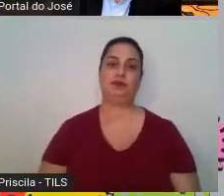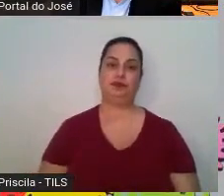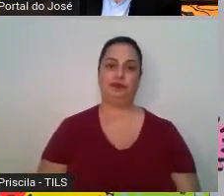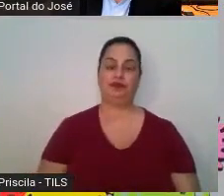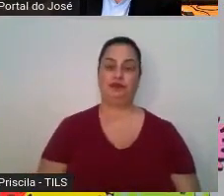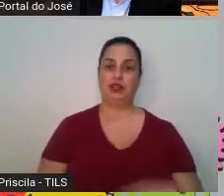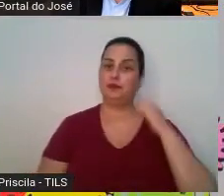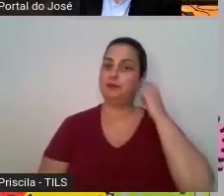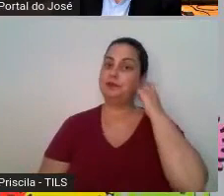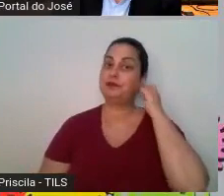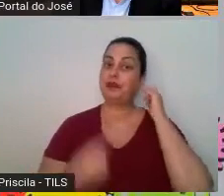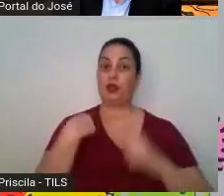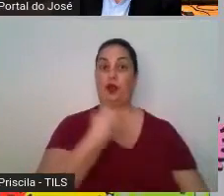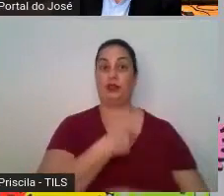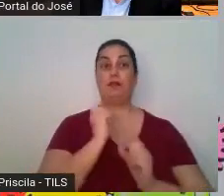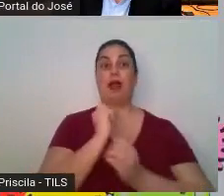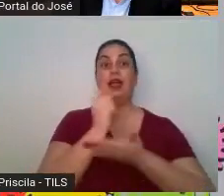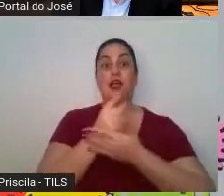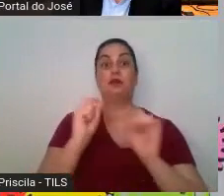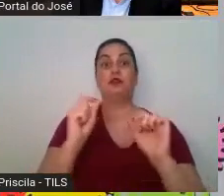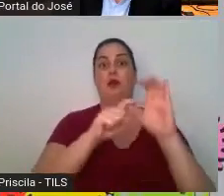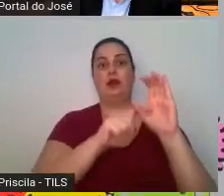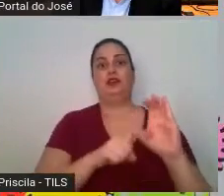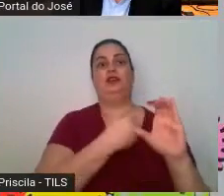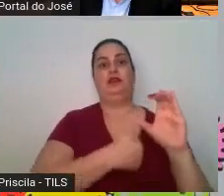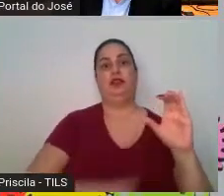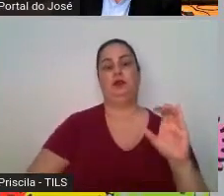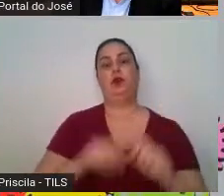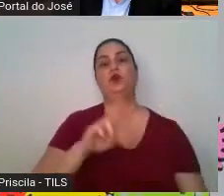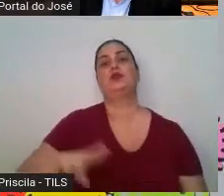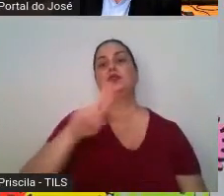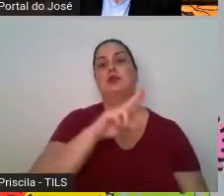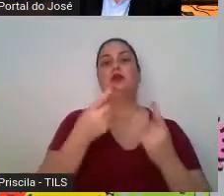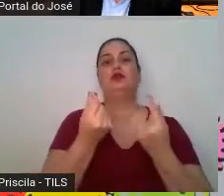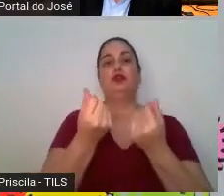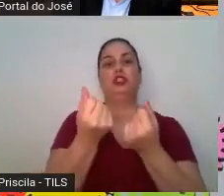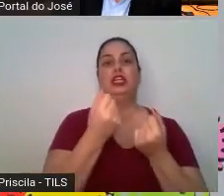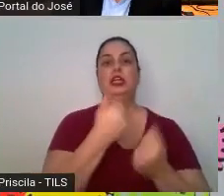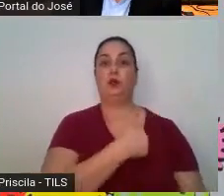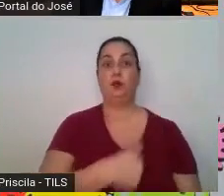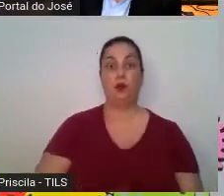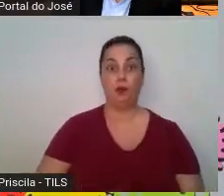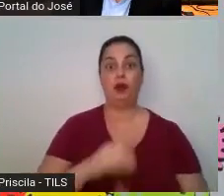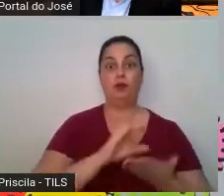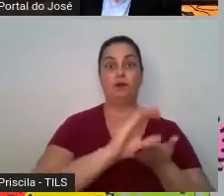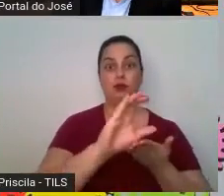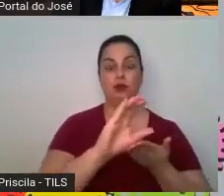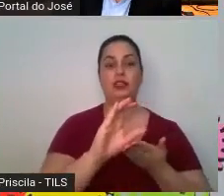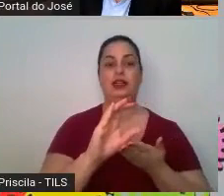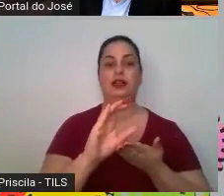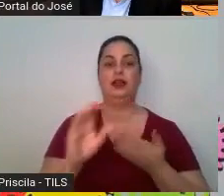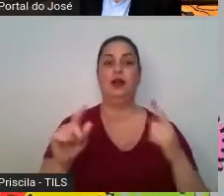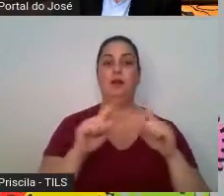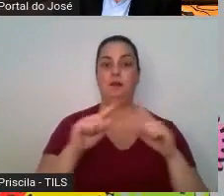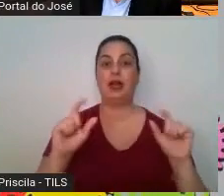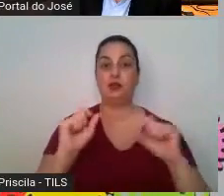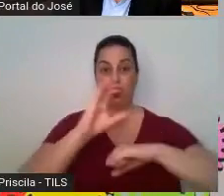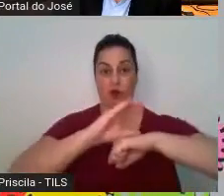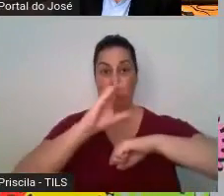recurso público, apesar do princípio da publicidade estar lá na Constituição, ninguém